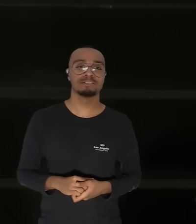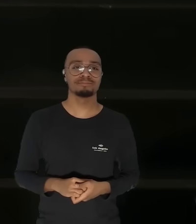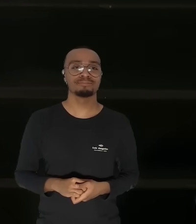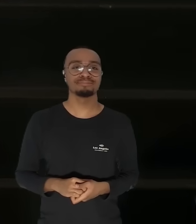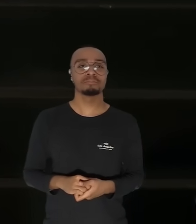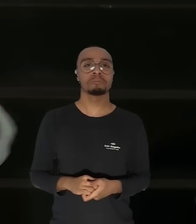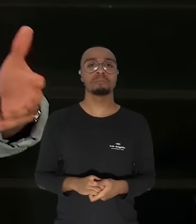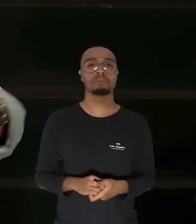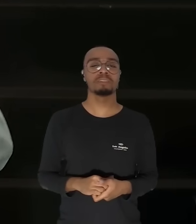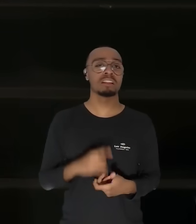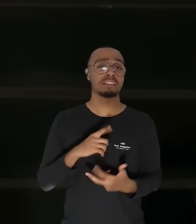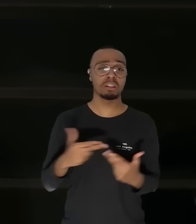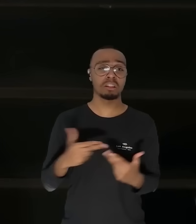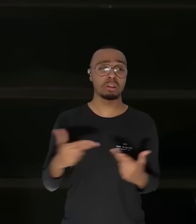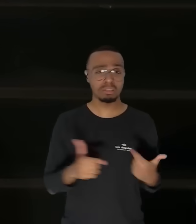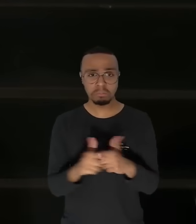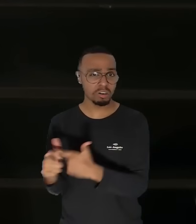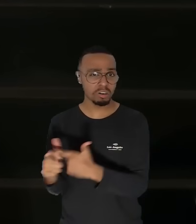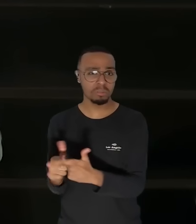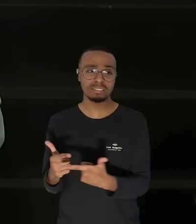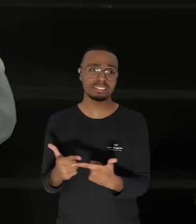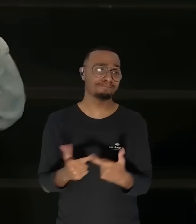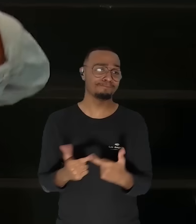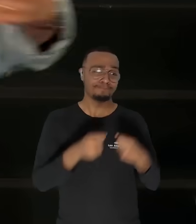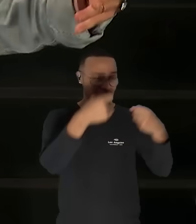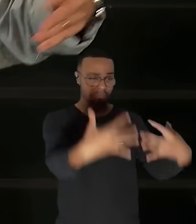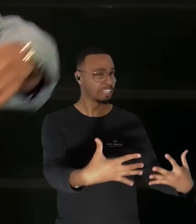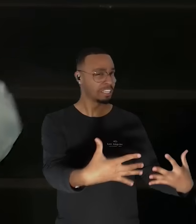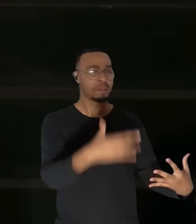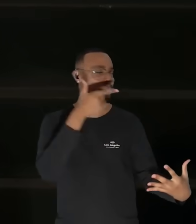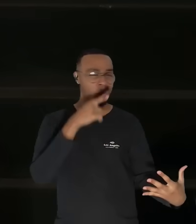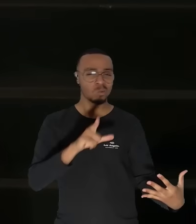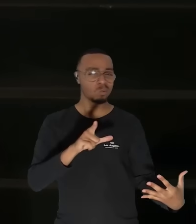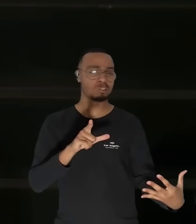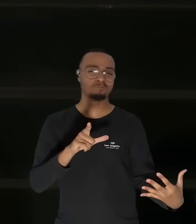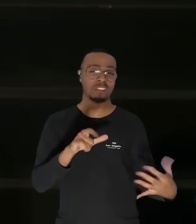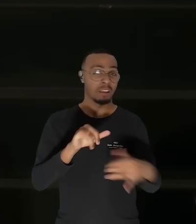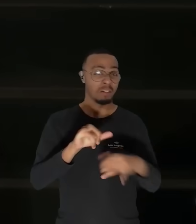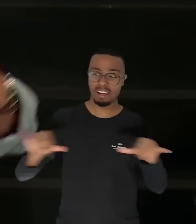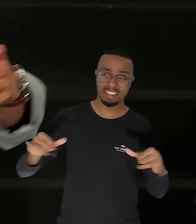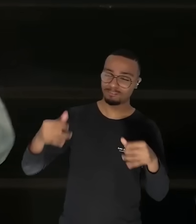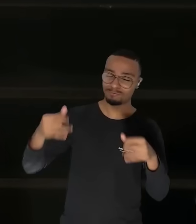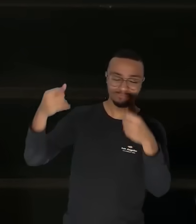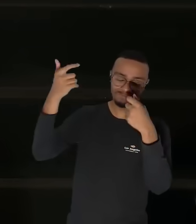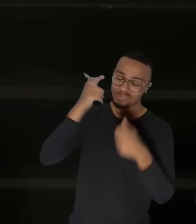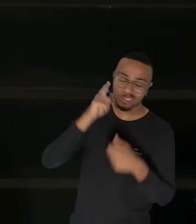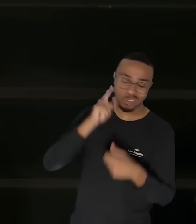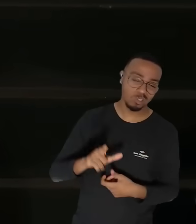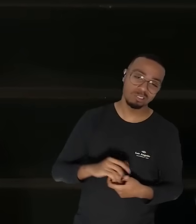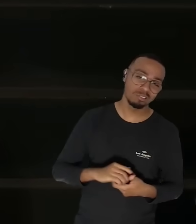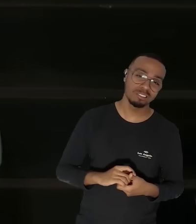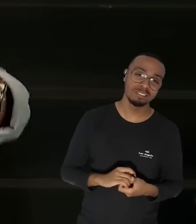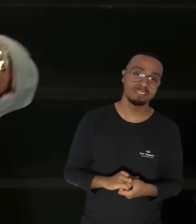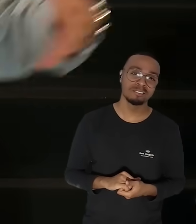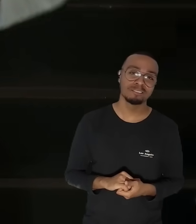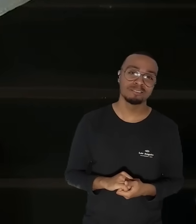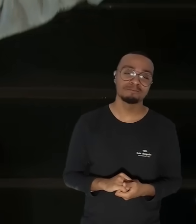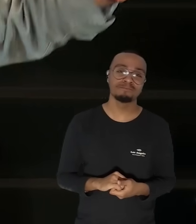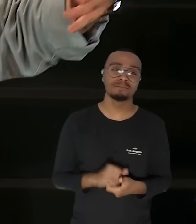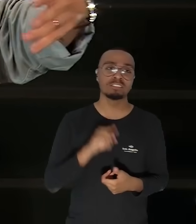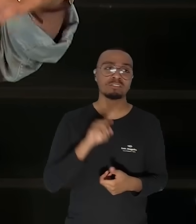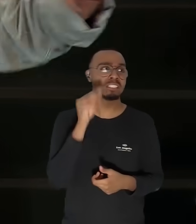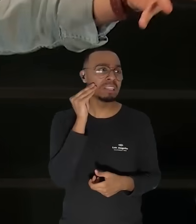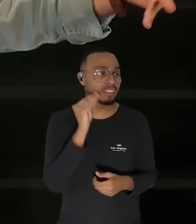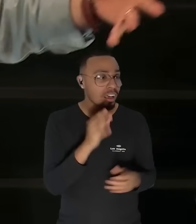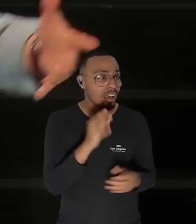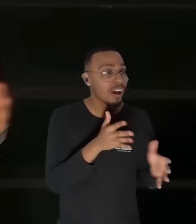que não dá para contar. Não dá. Tem tempestades que não dá para contar. Não dá. E quando você tenta